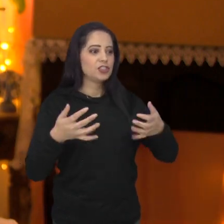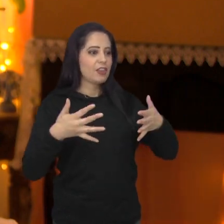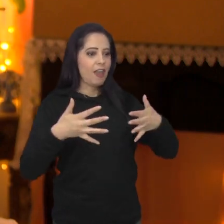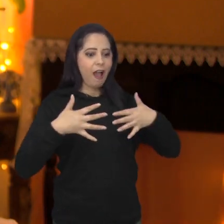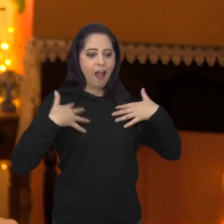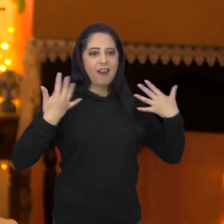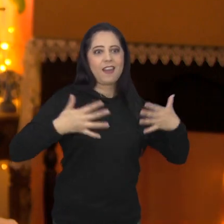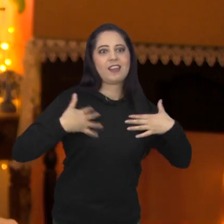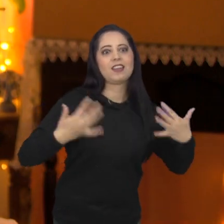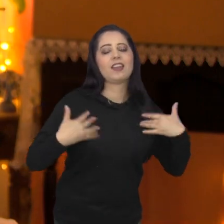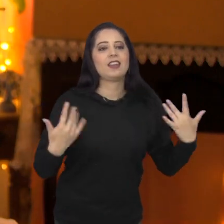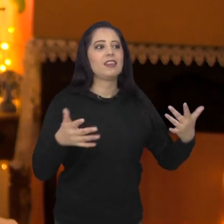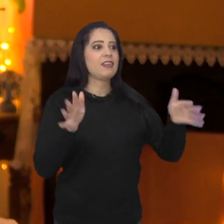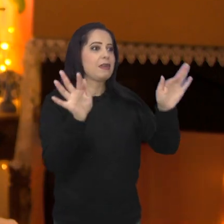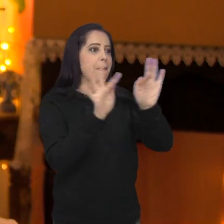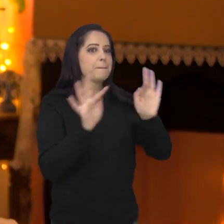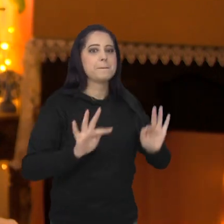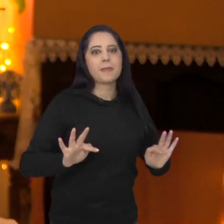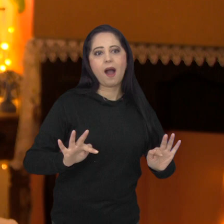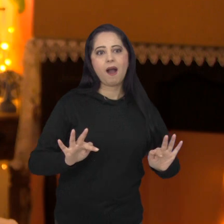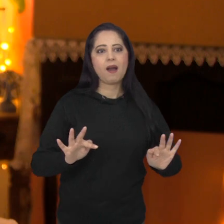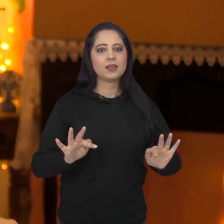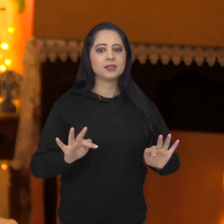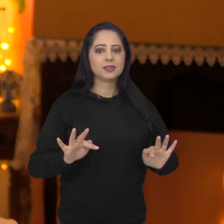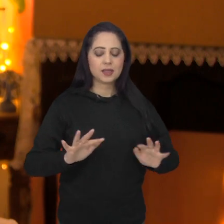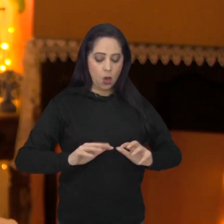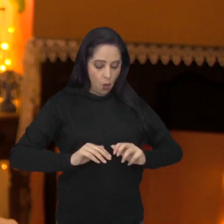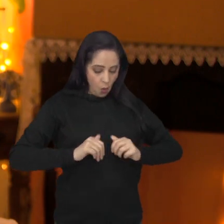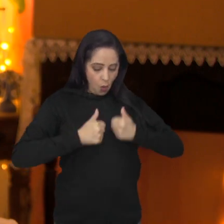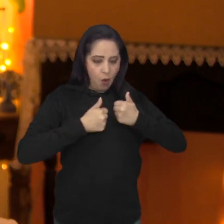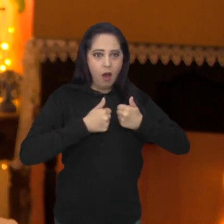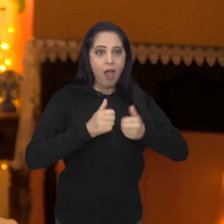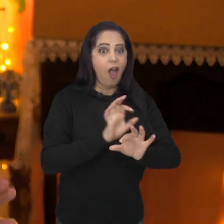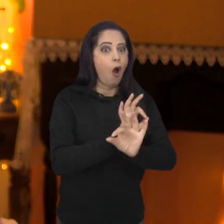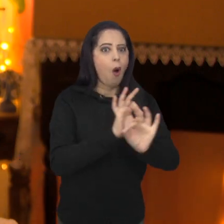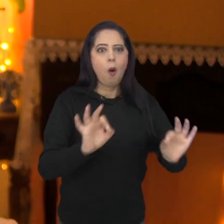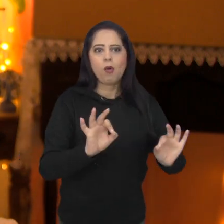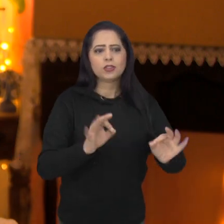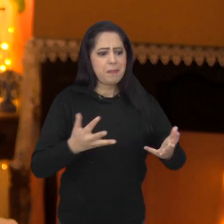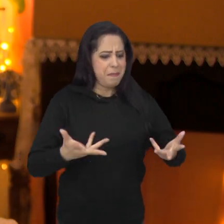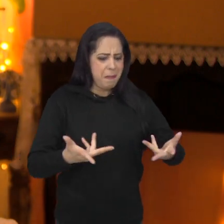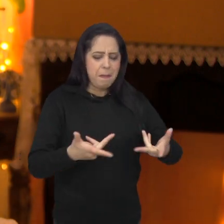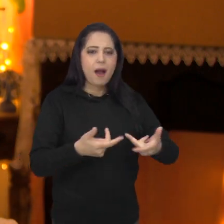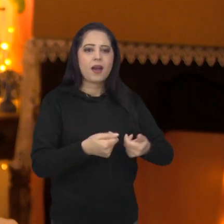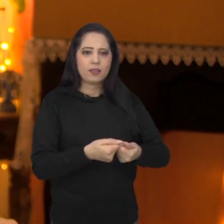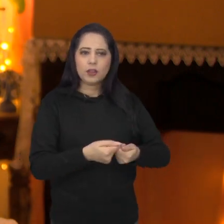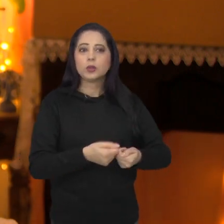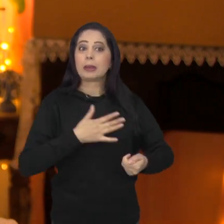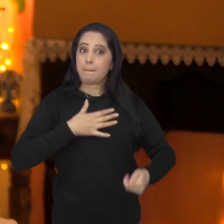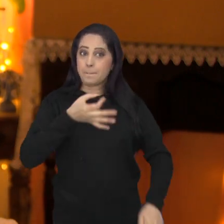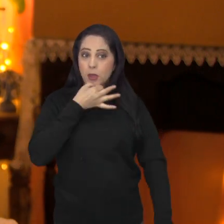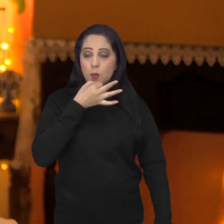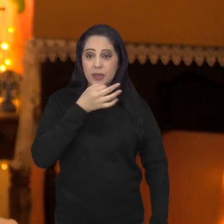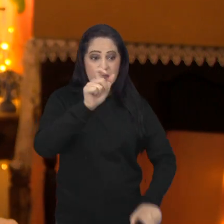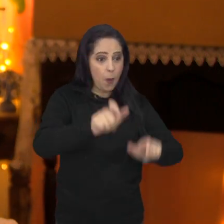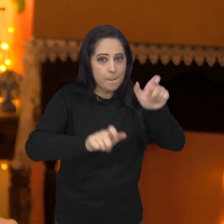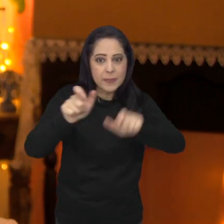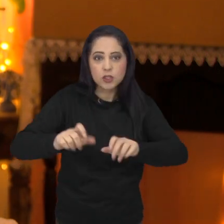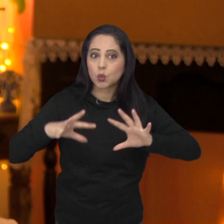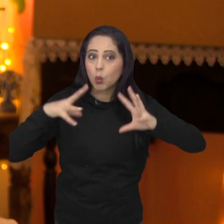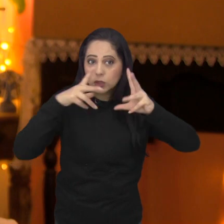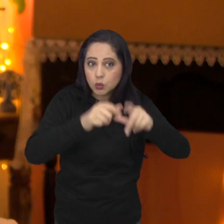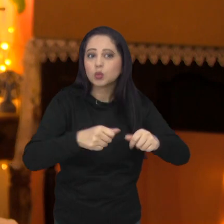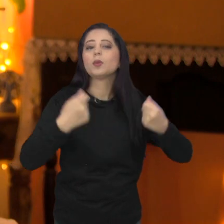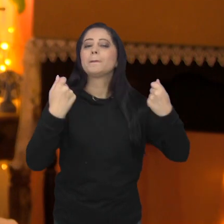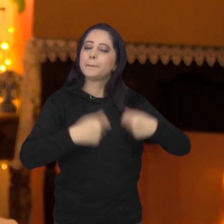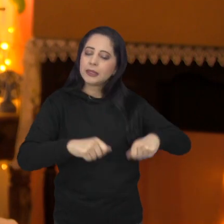de alegria, assim, de bem-estar, ela não tem preço, assim. Então eu acho que todas as pessoas deveriam fazer,